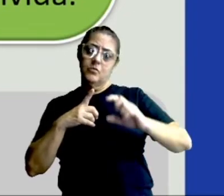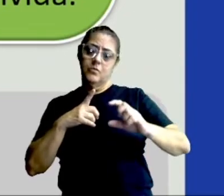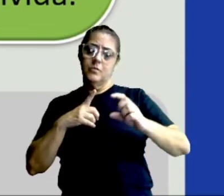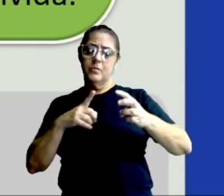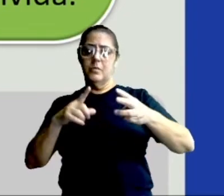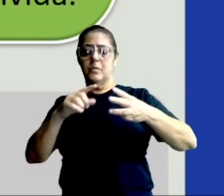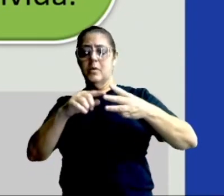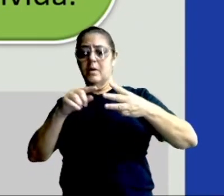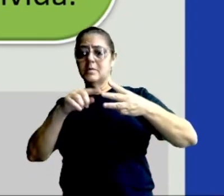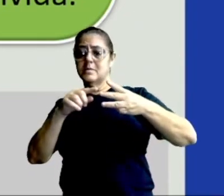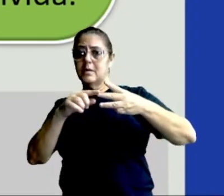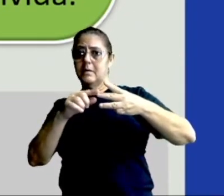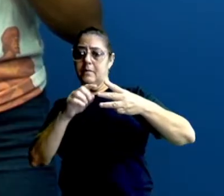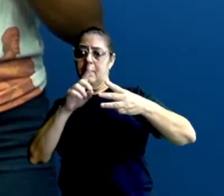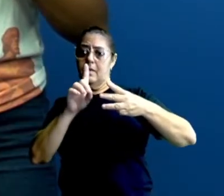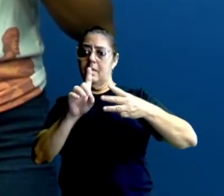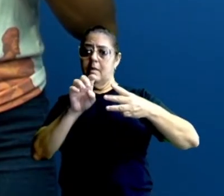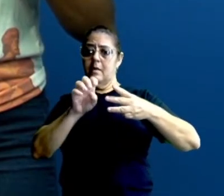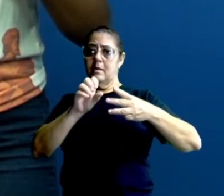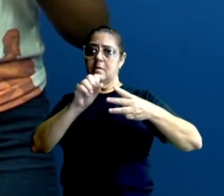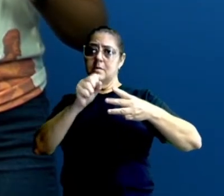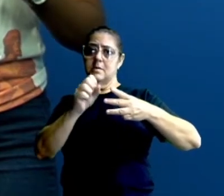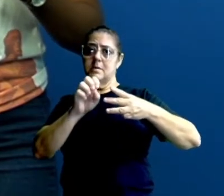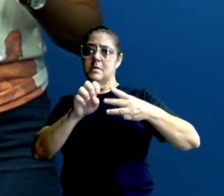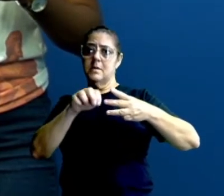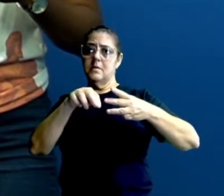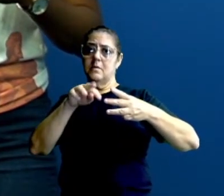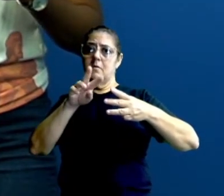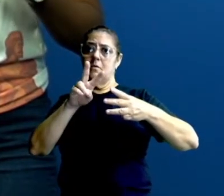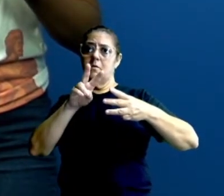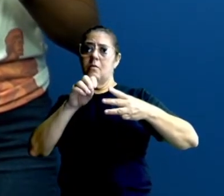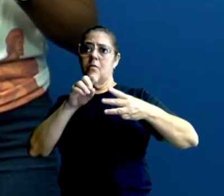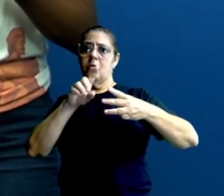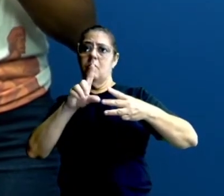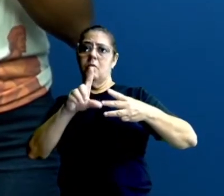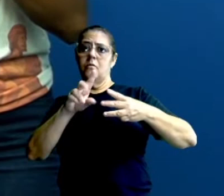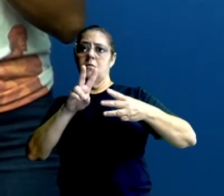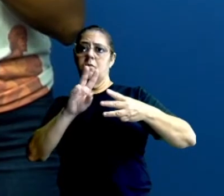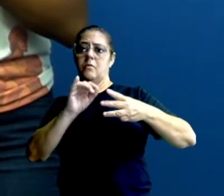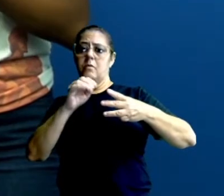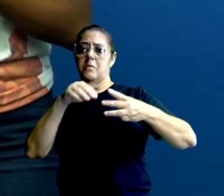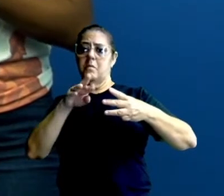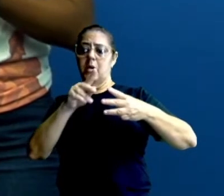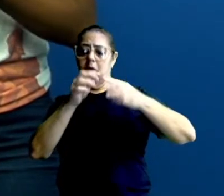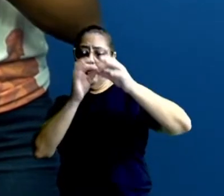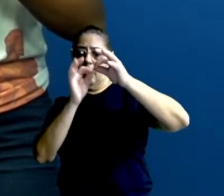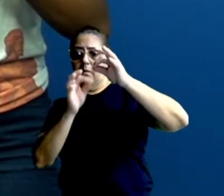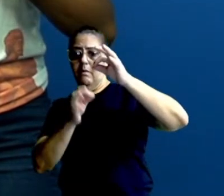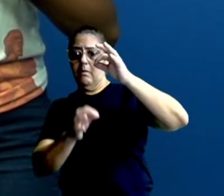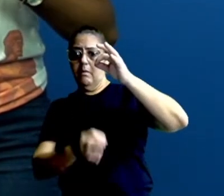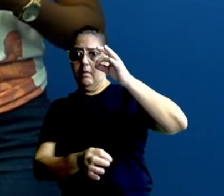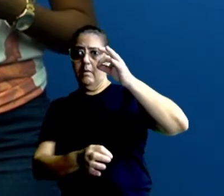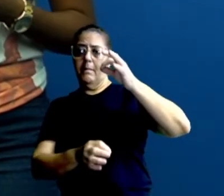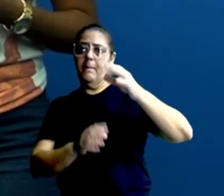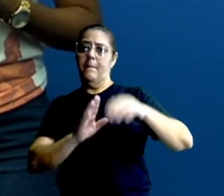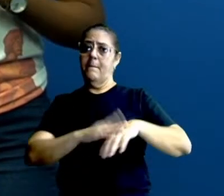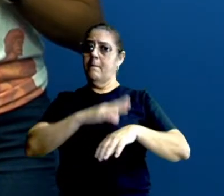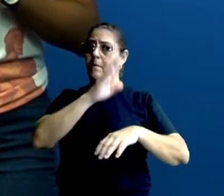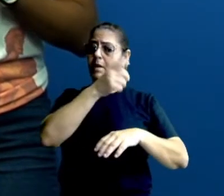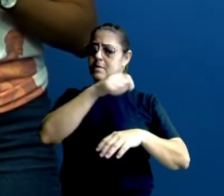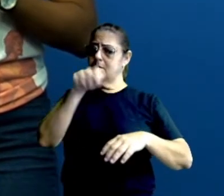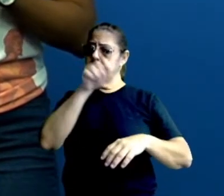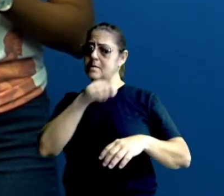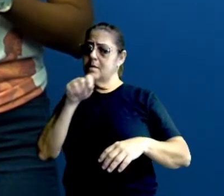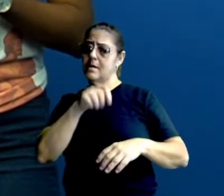o desenvolvimento ele tem mais linhas do que a introdução e do que a conclusão